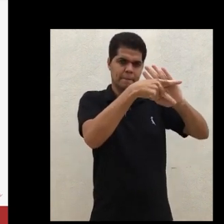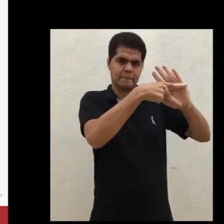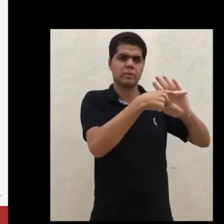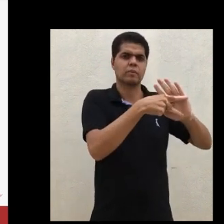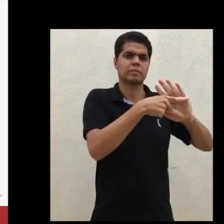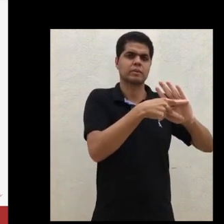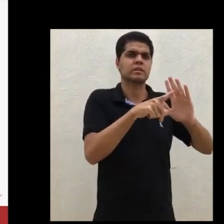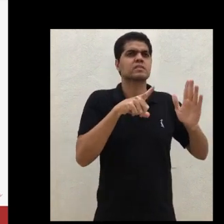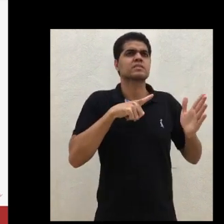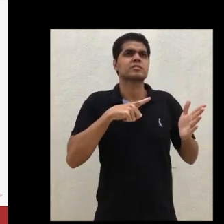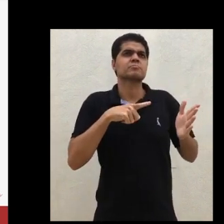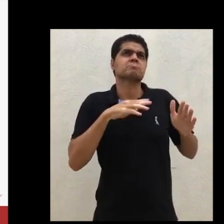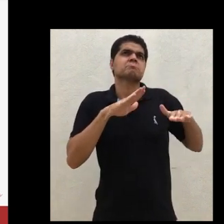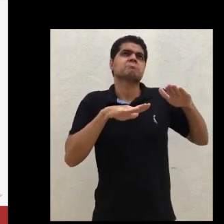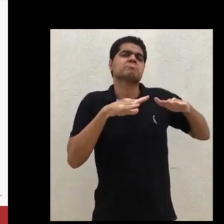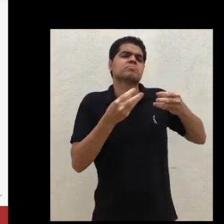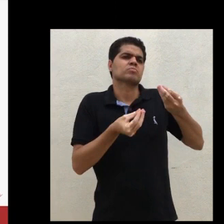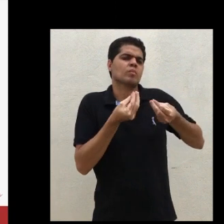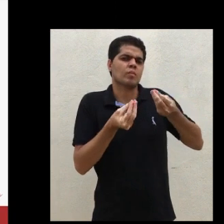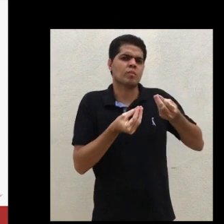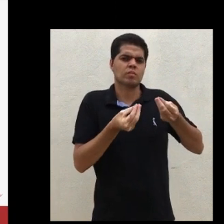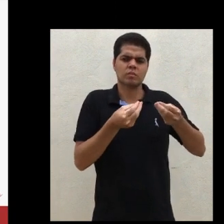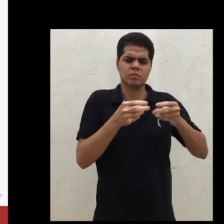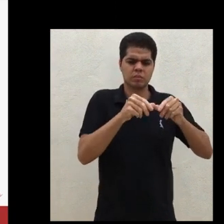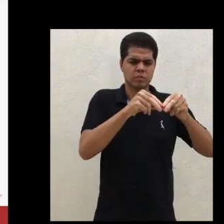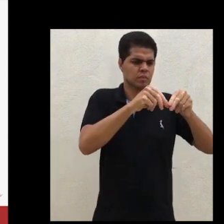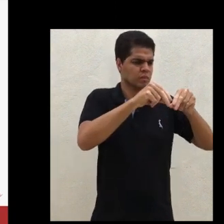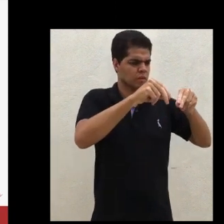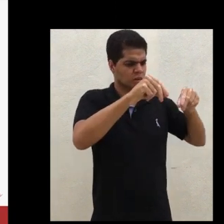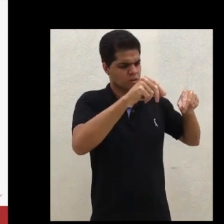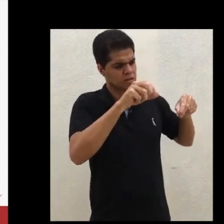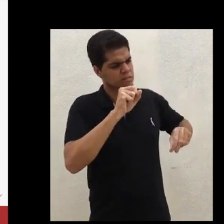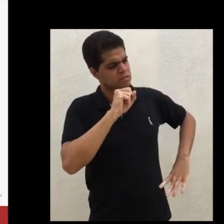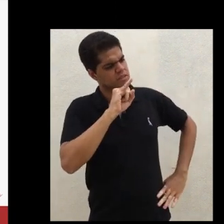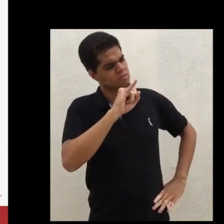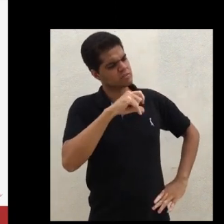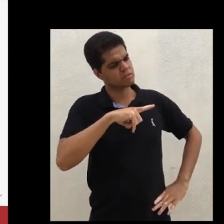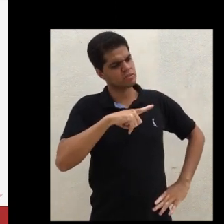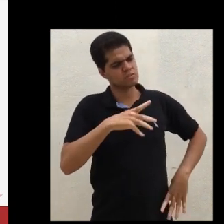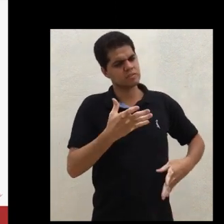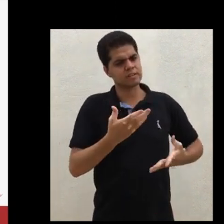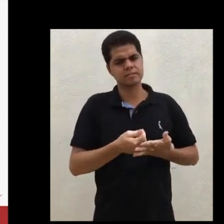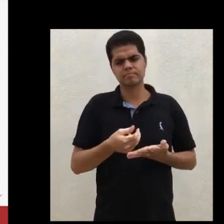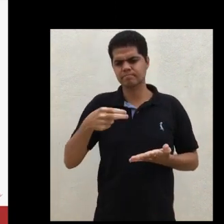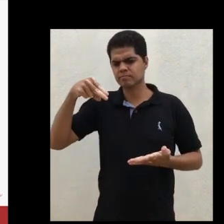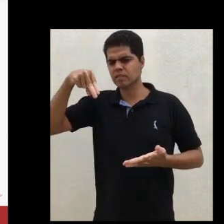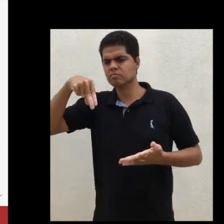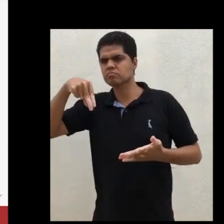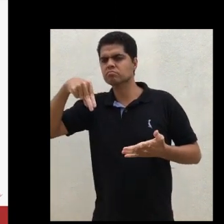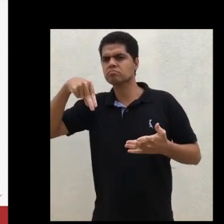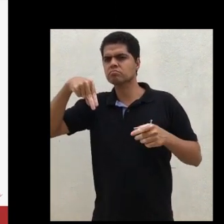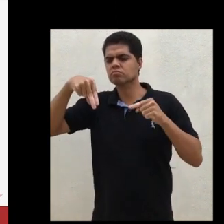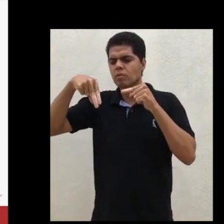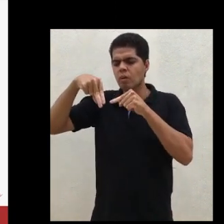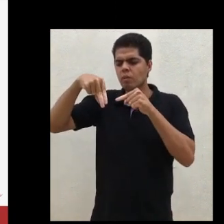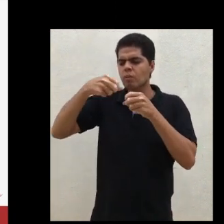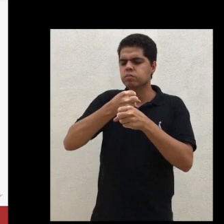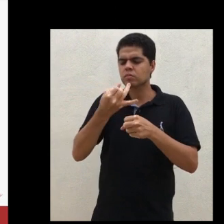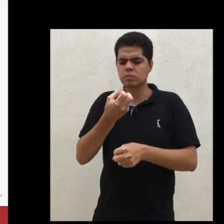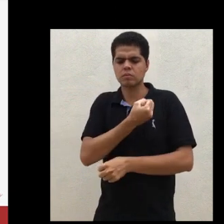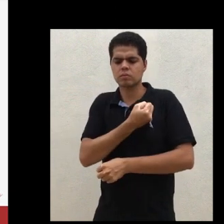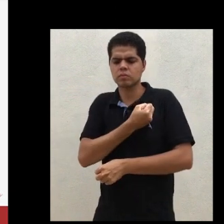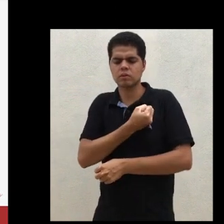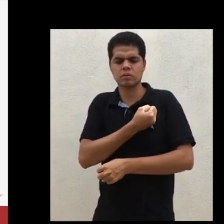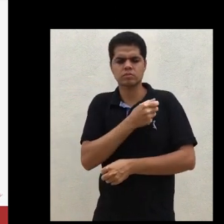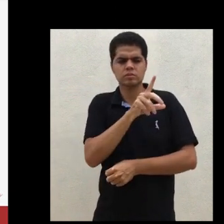areia, se eles formam um monte de areia, então se eu tiver n menos 1